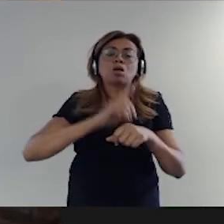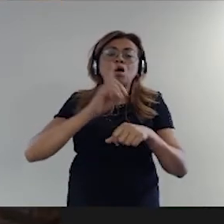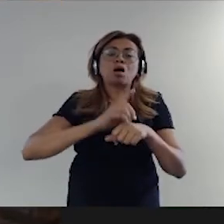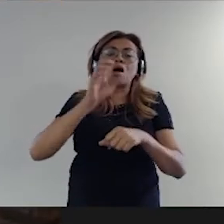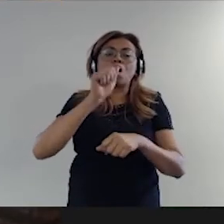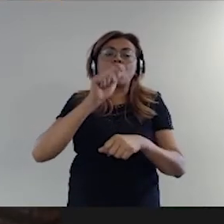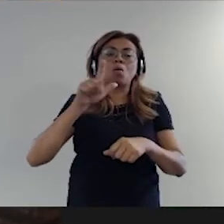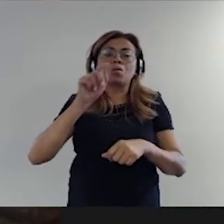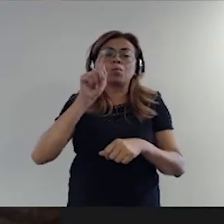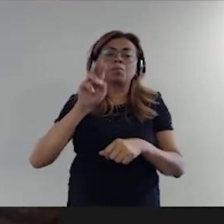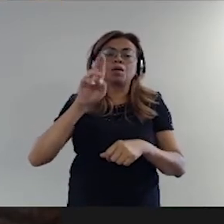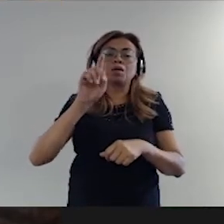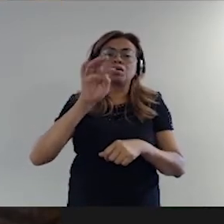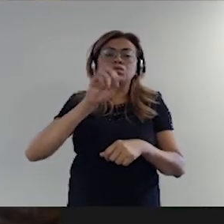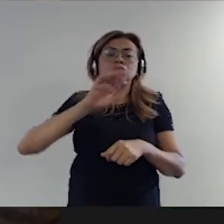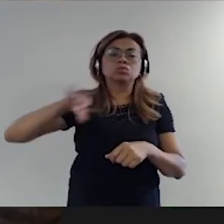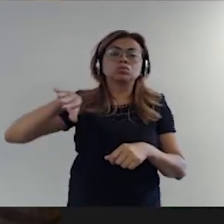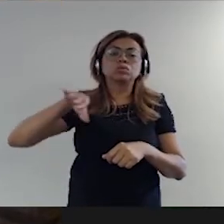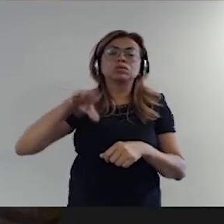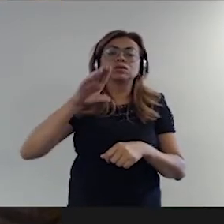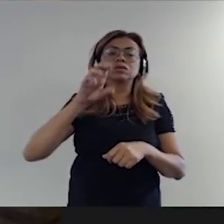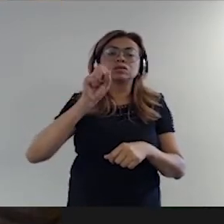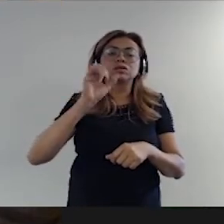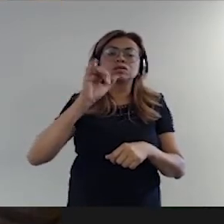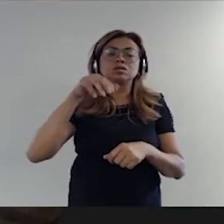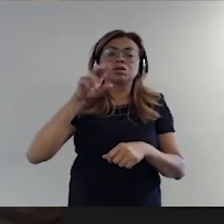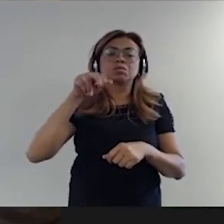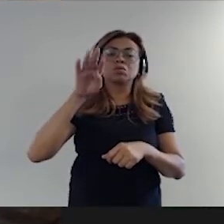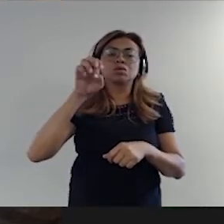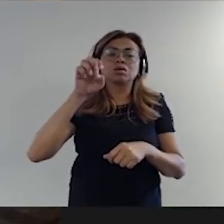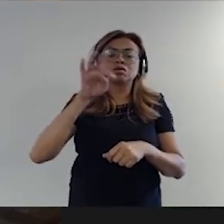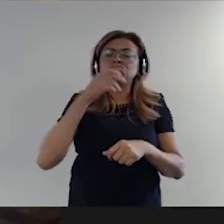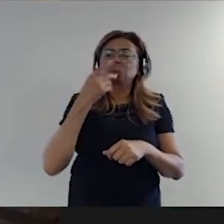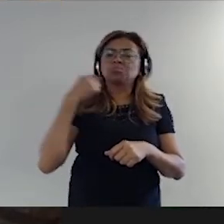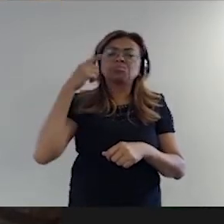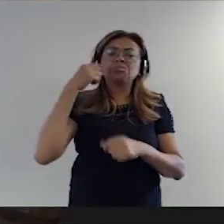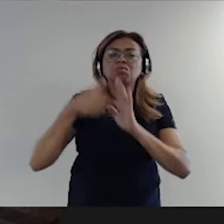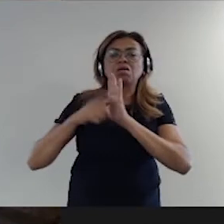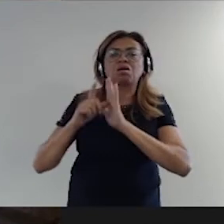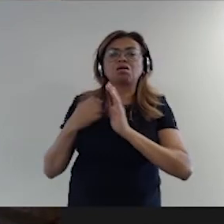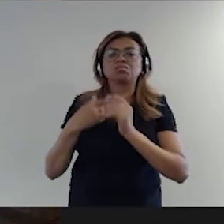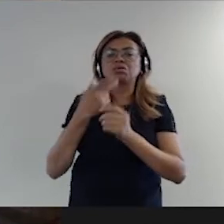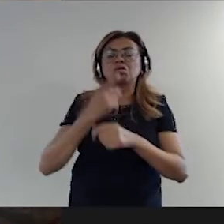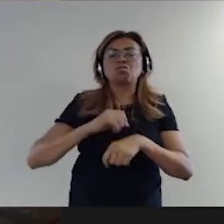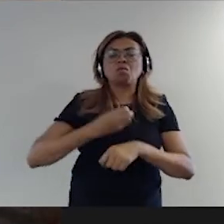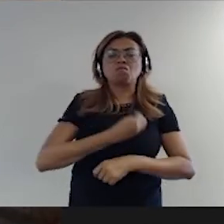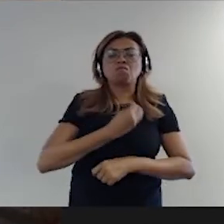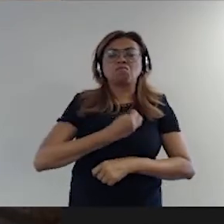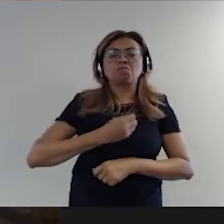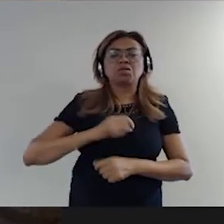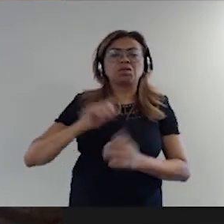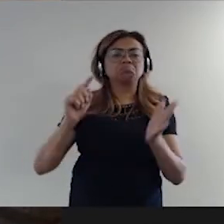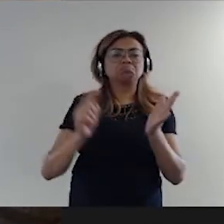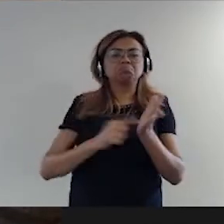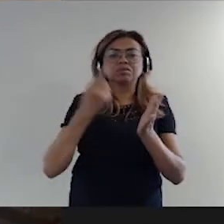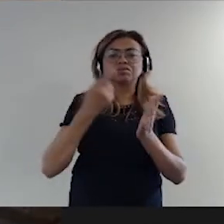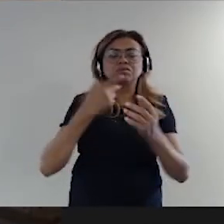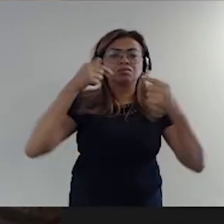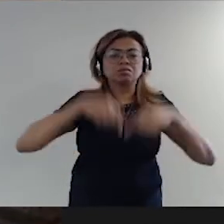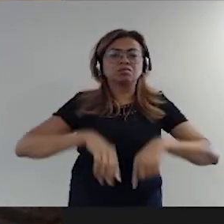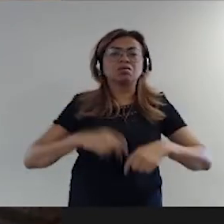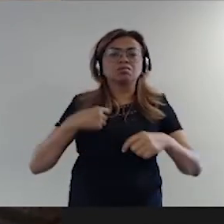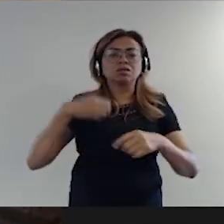passada completou 12 anos de falecido e que tem a sua vida marcada na história da advocacia